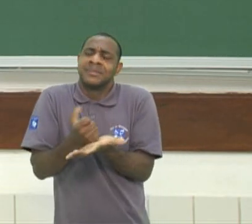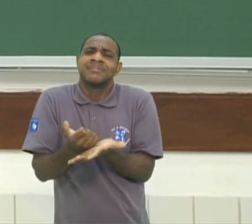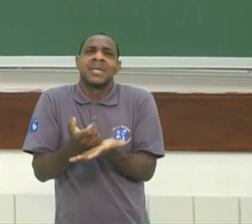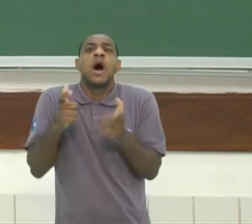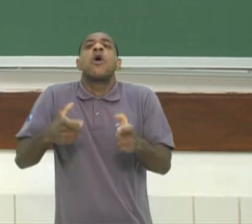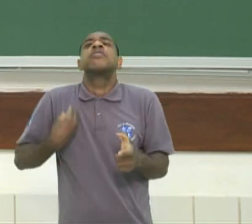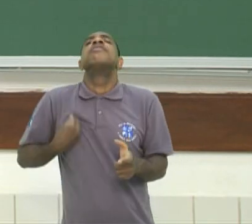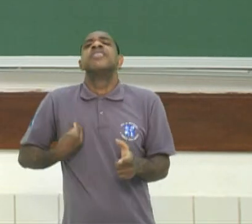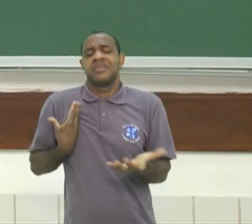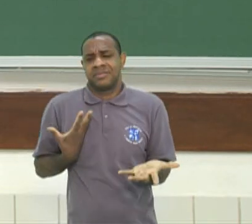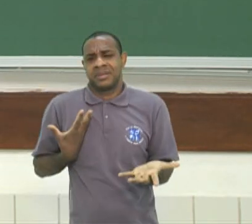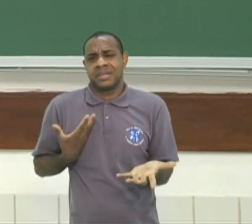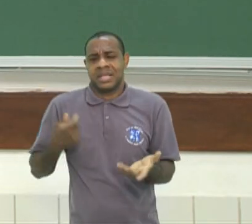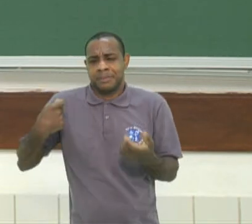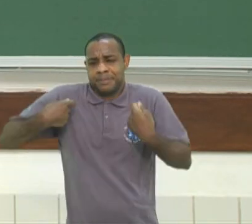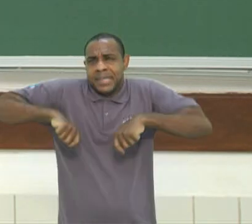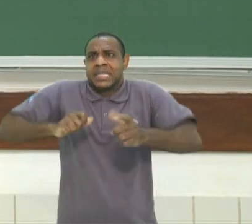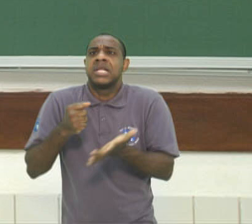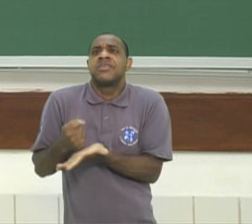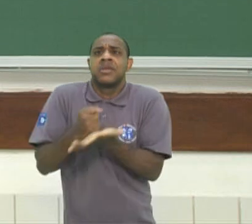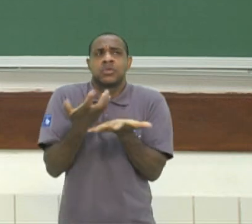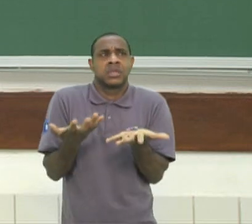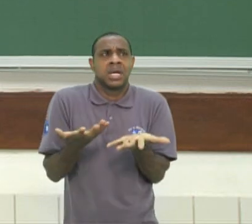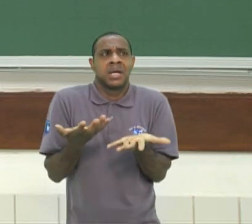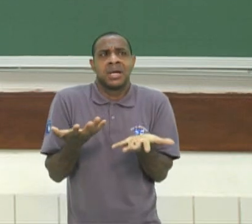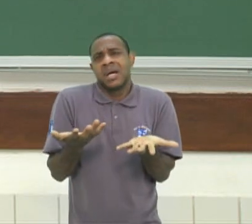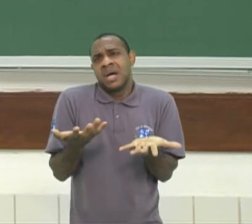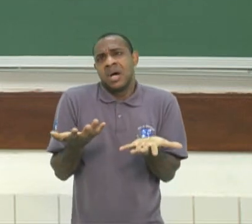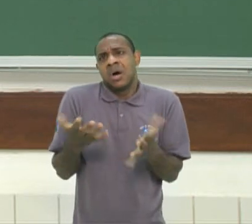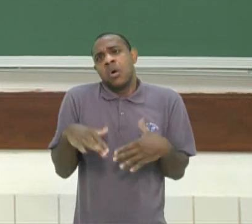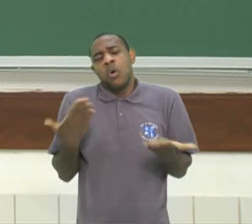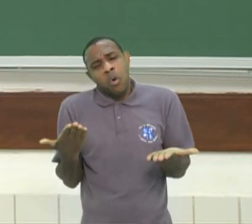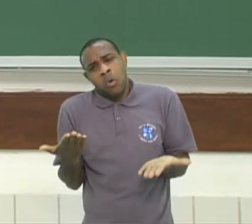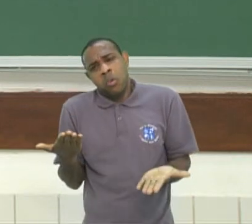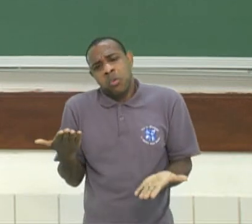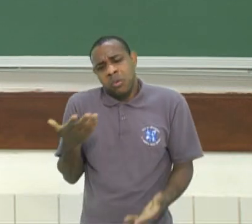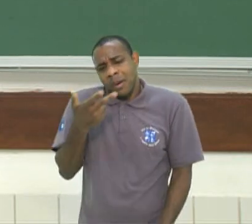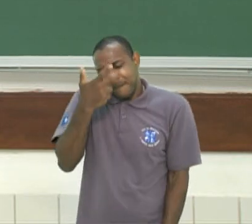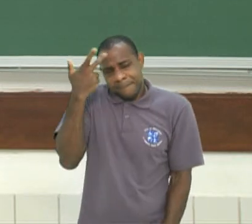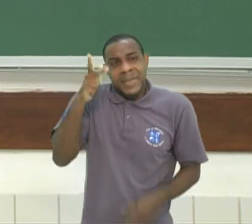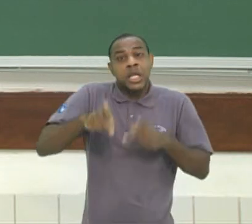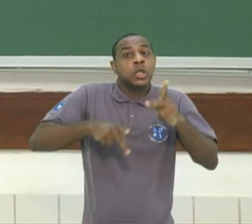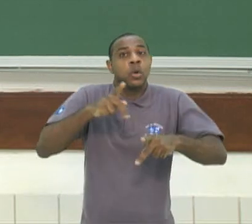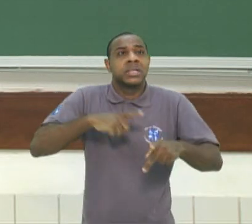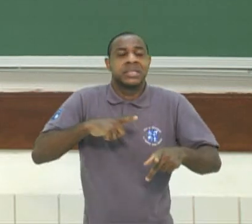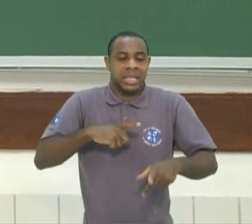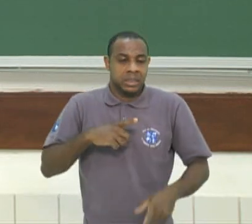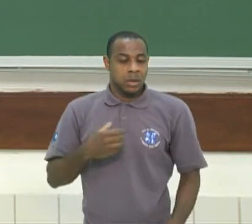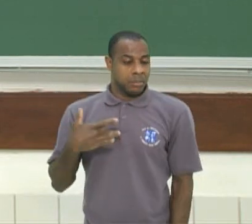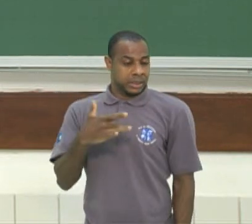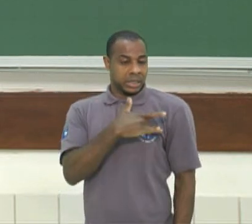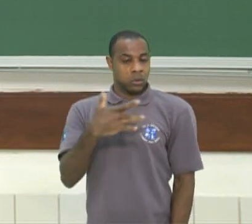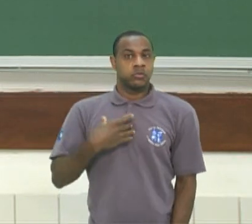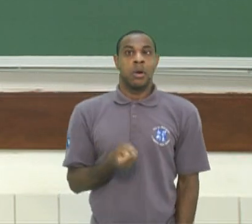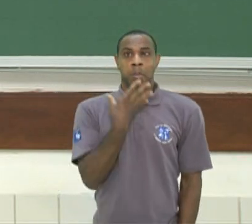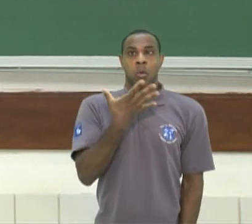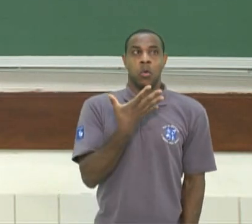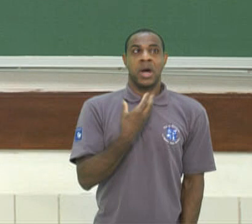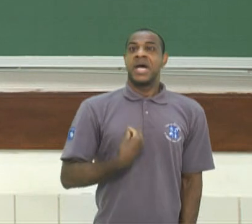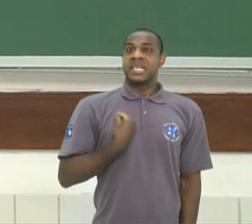vulnerabilidade? Ou aquela pessoa que tem uma condição de saúde boa, que vive num